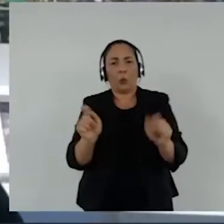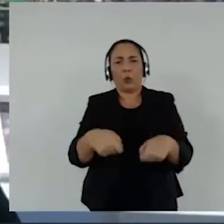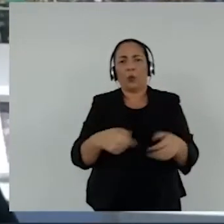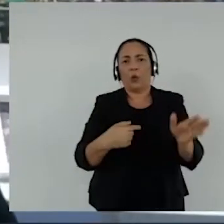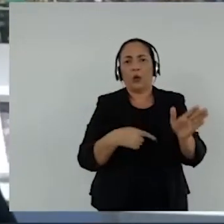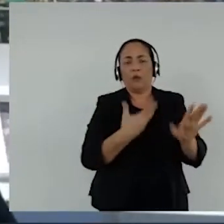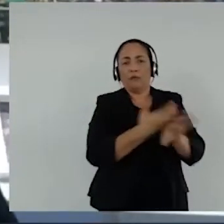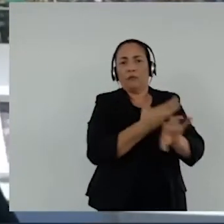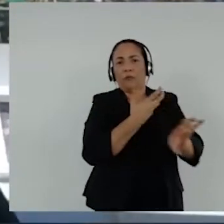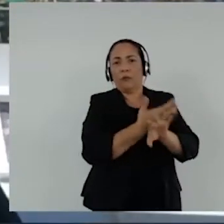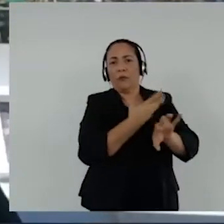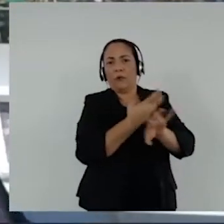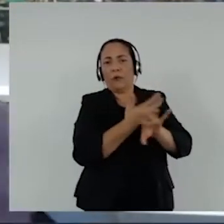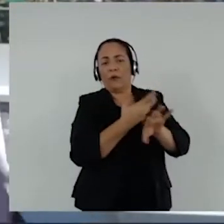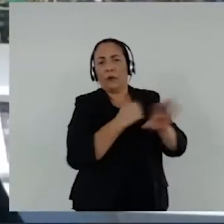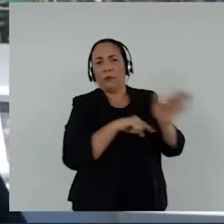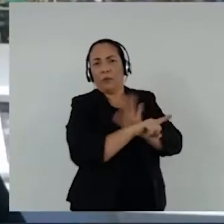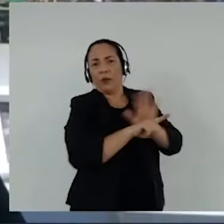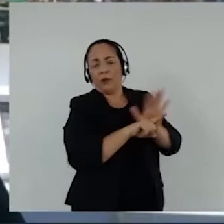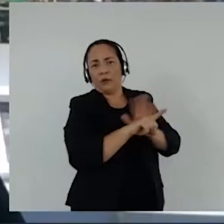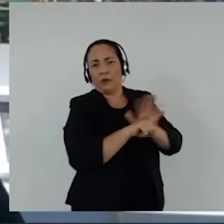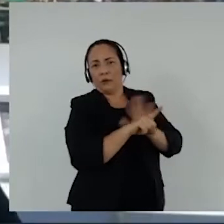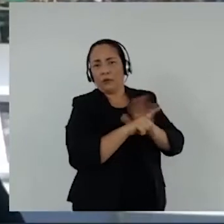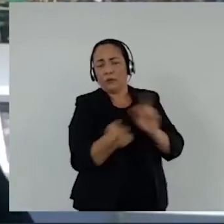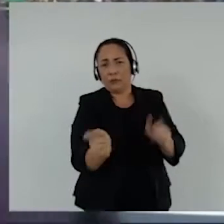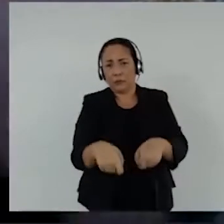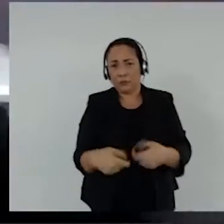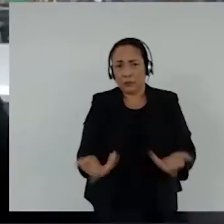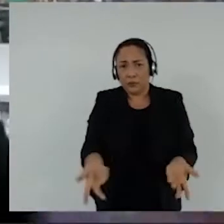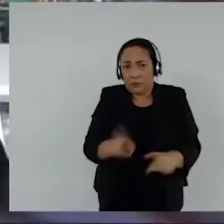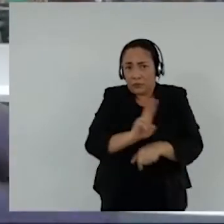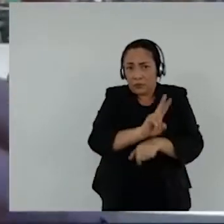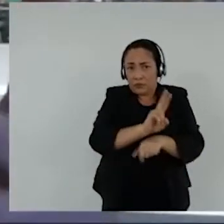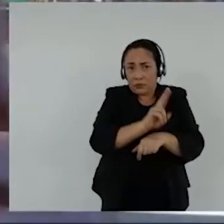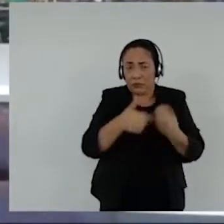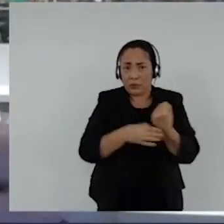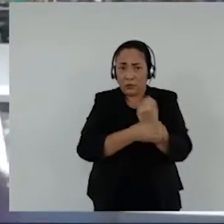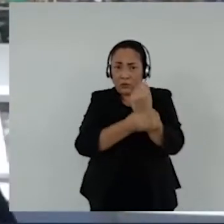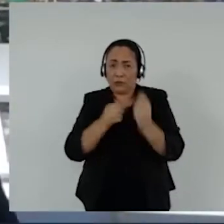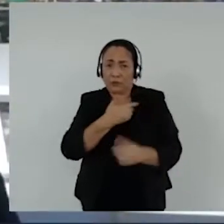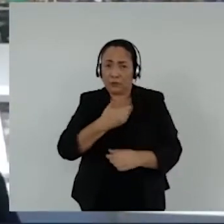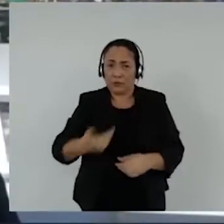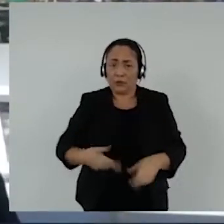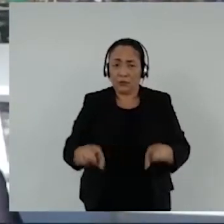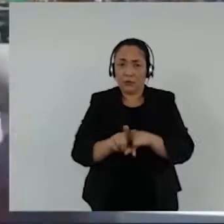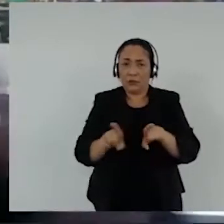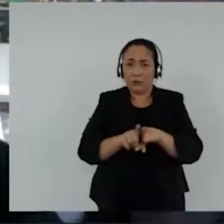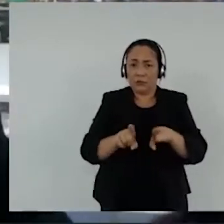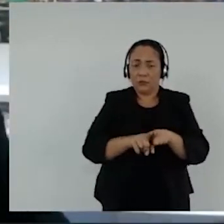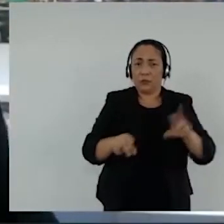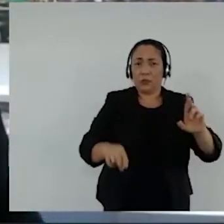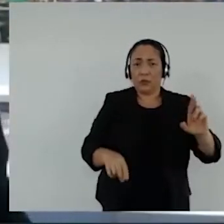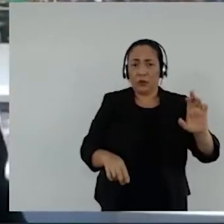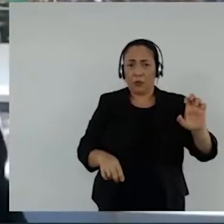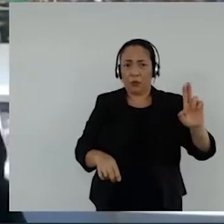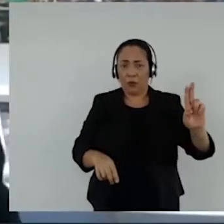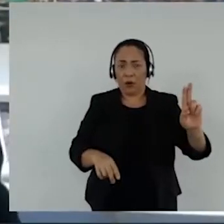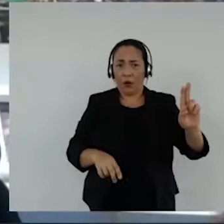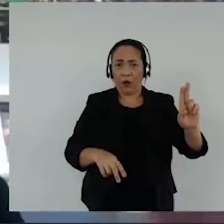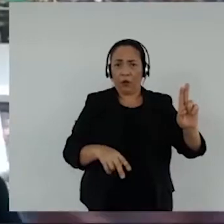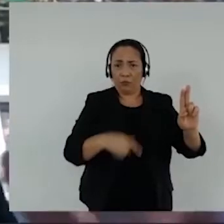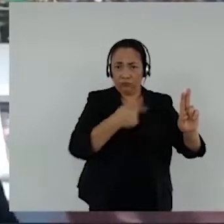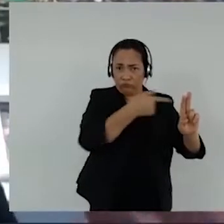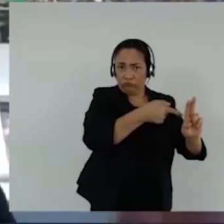por videoconferência, né, que visa até proteger por questão de segurança pública, presos de alta... a